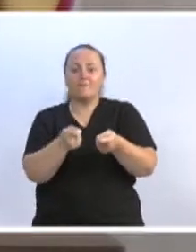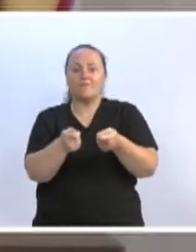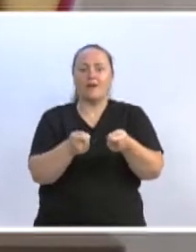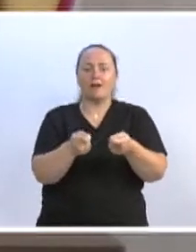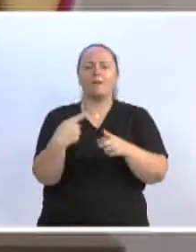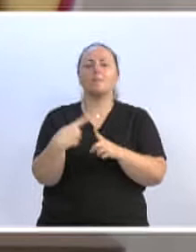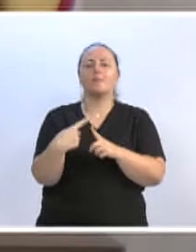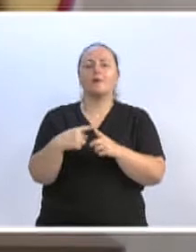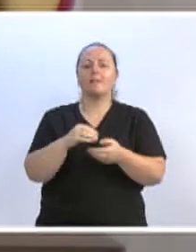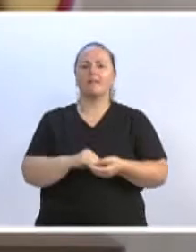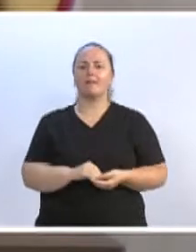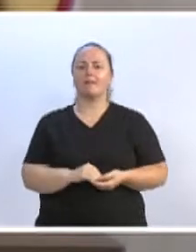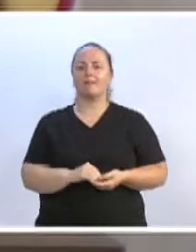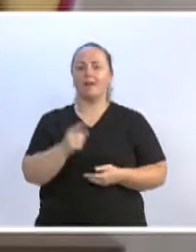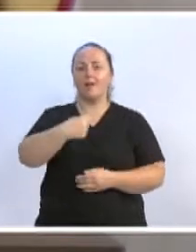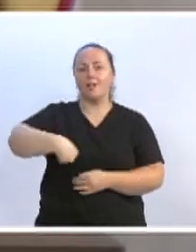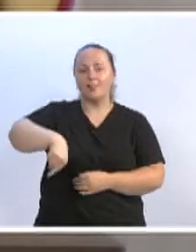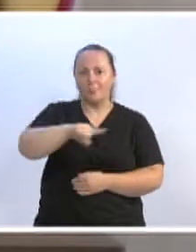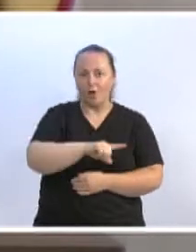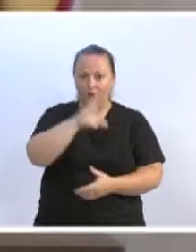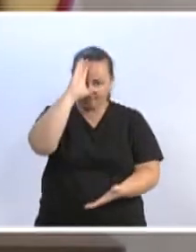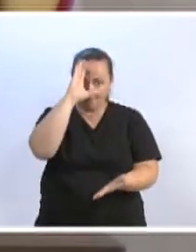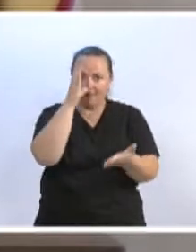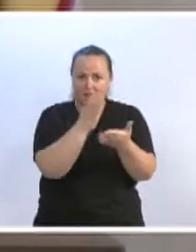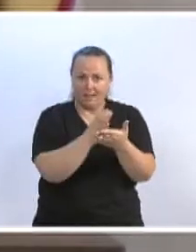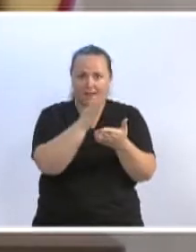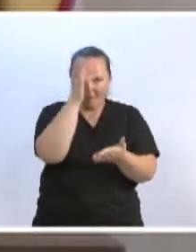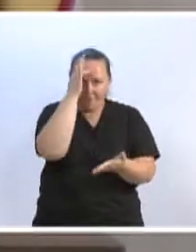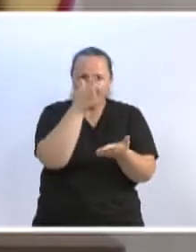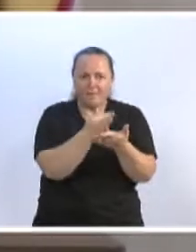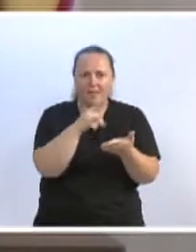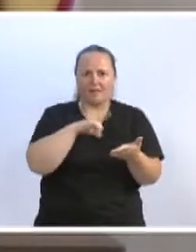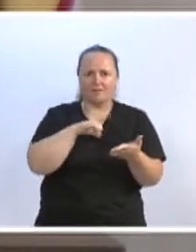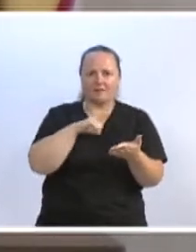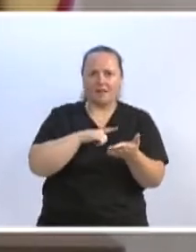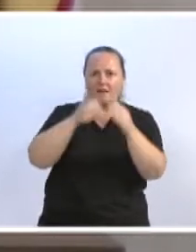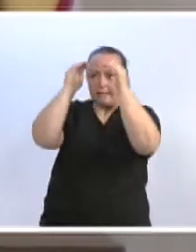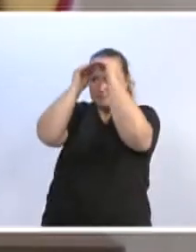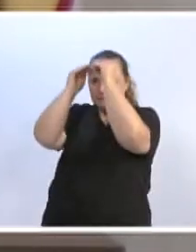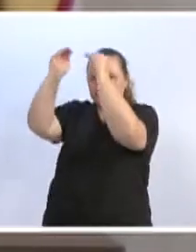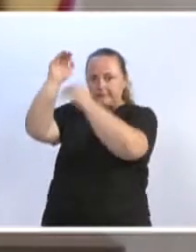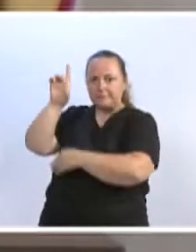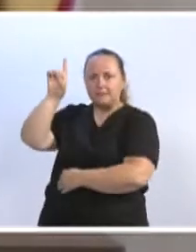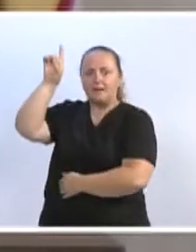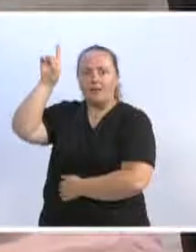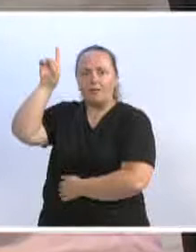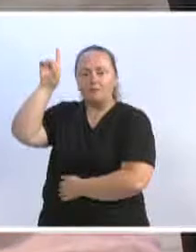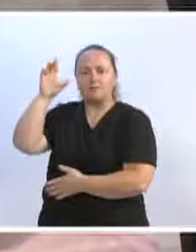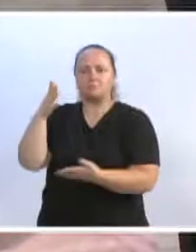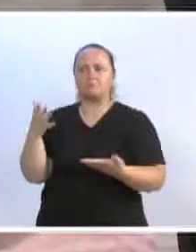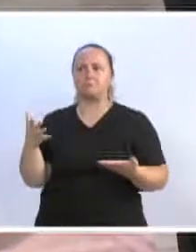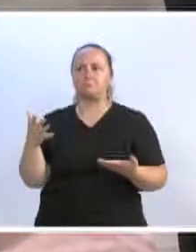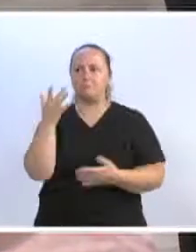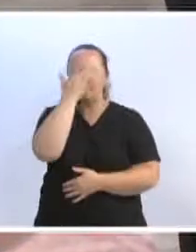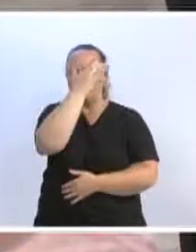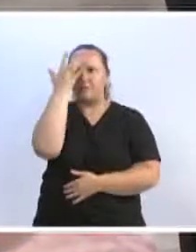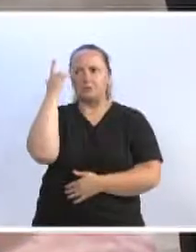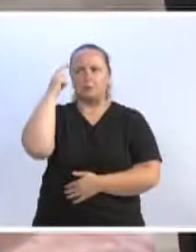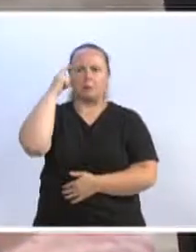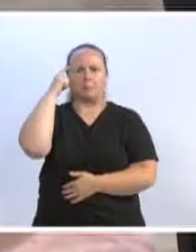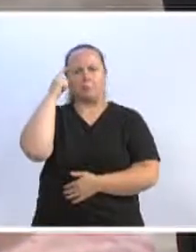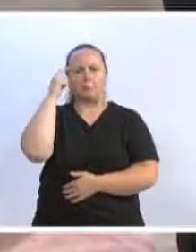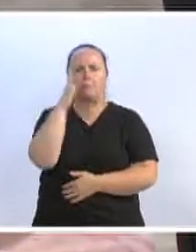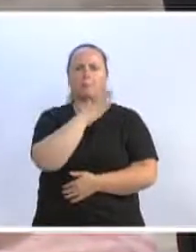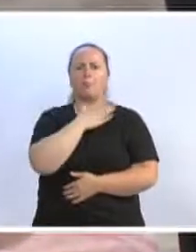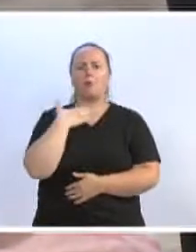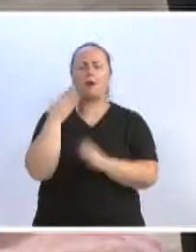a Deus. Quem acredita que morre e acaba tudo, ela, quando chega em um